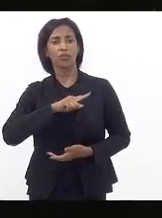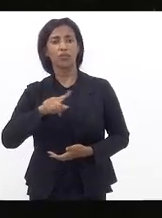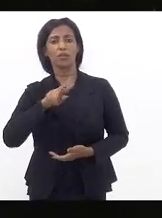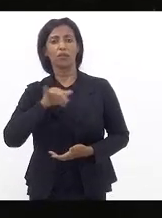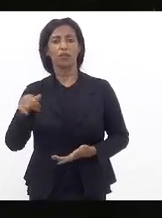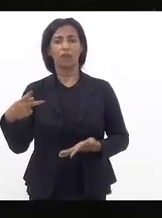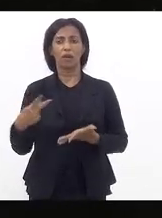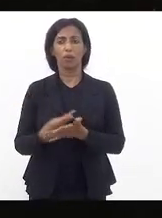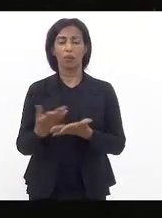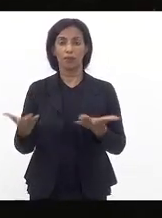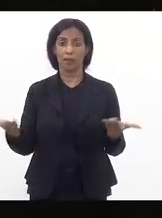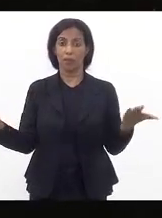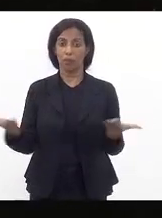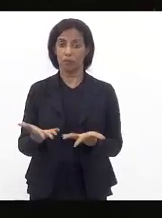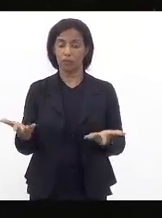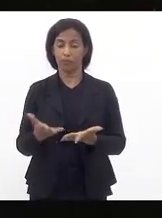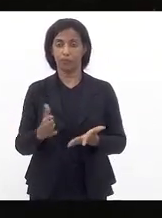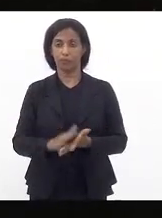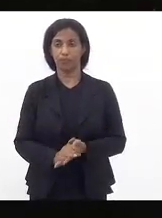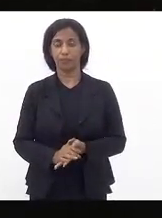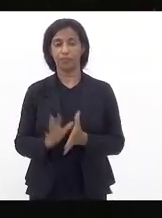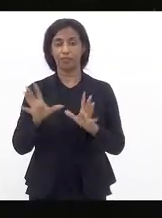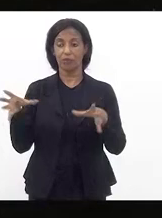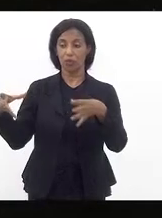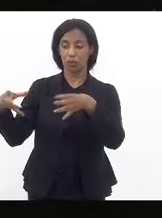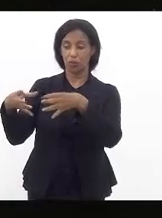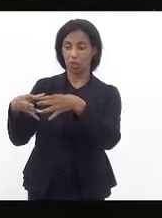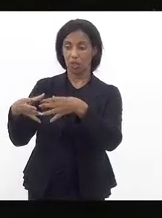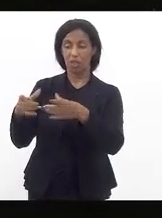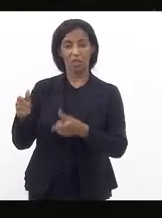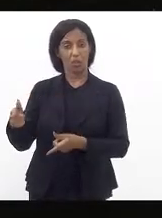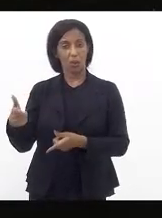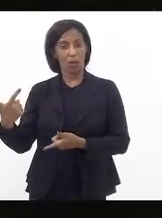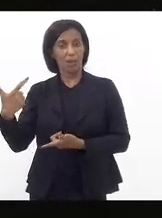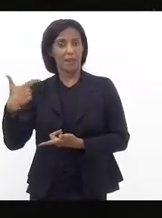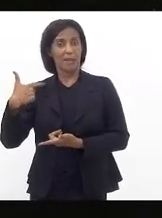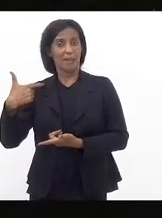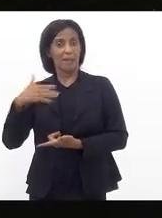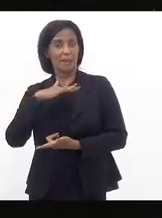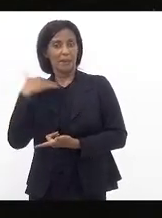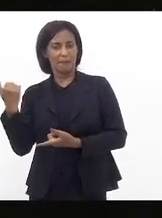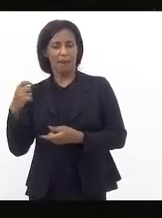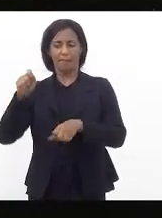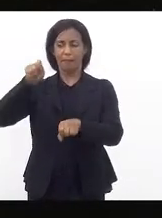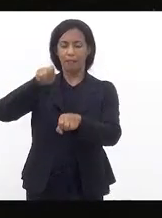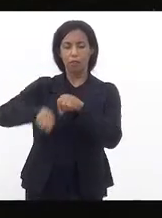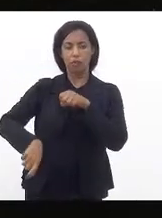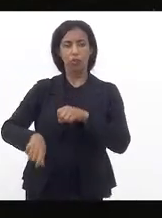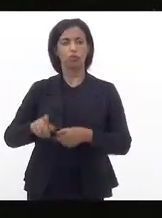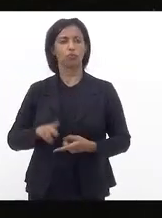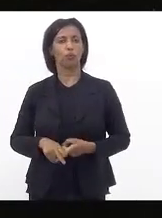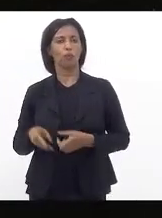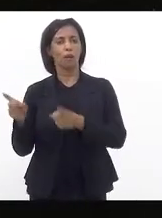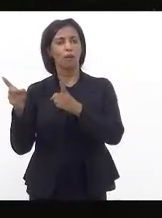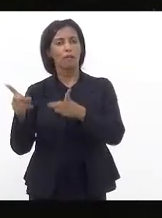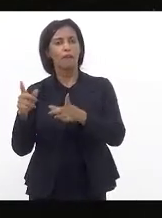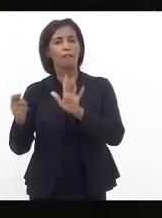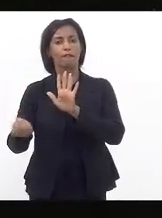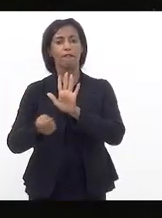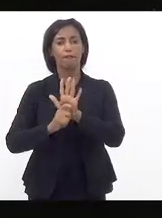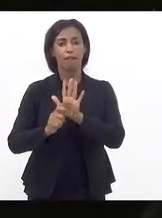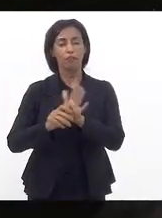acontecer aqui agora aquela galera que mata Rodrigo que estupra que vende